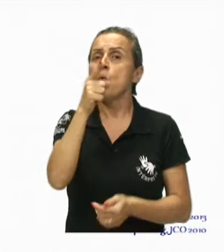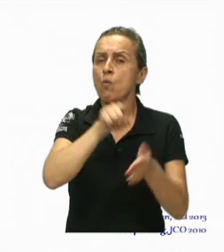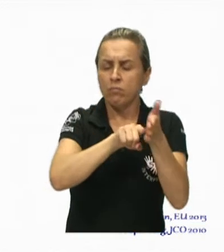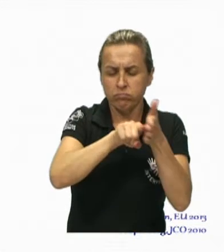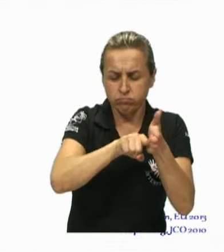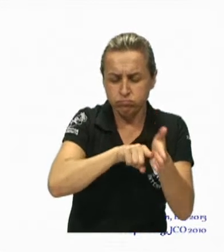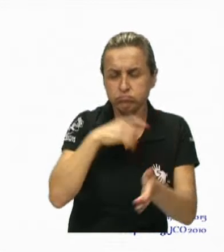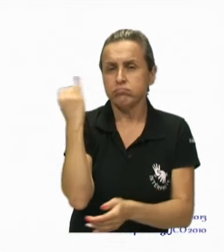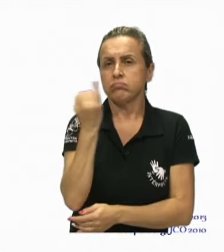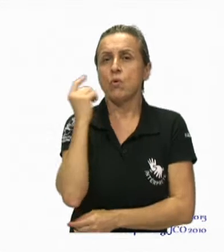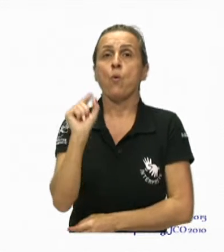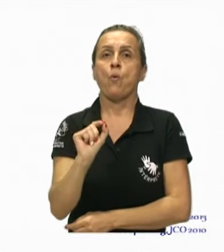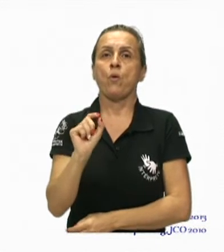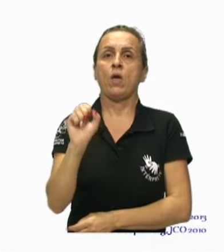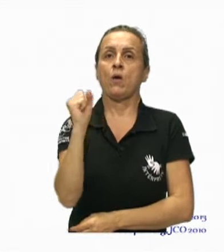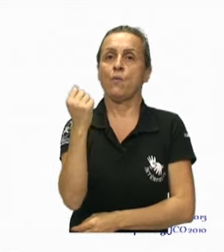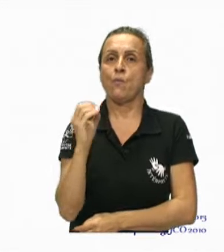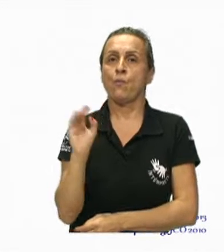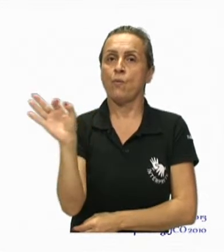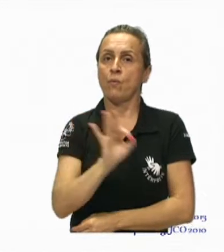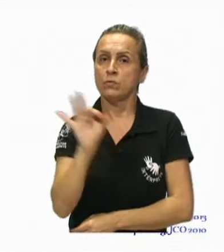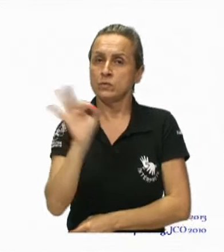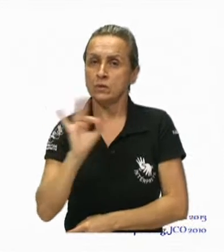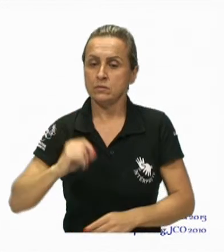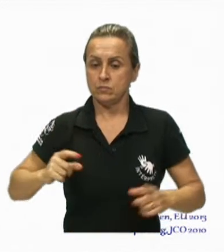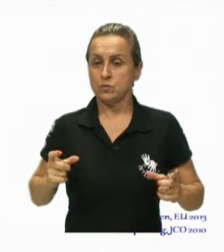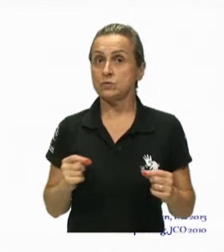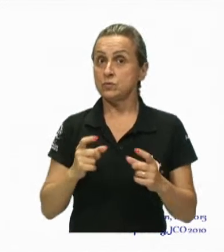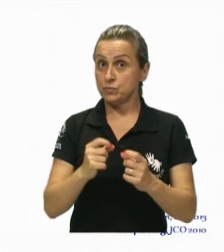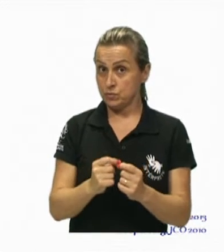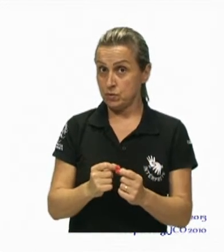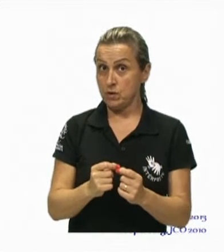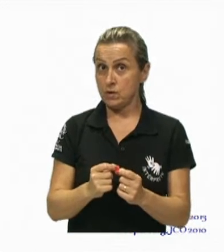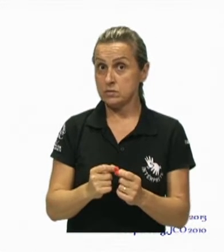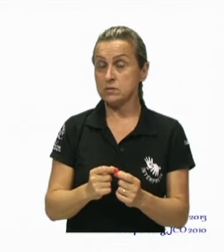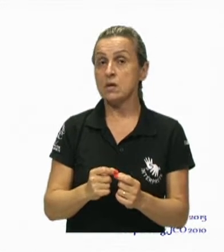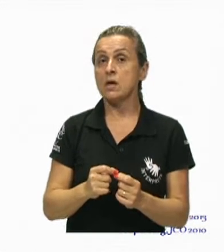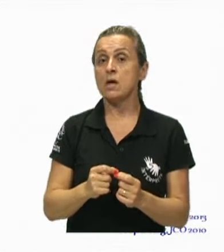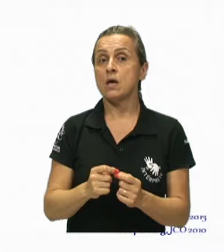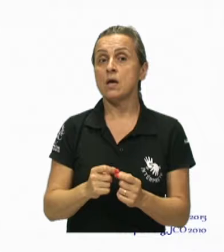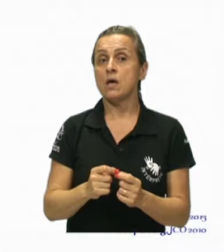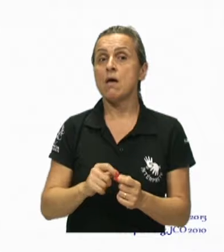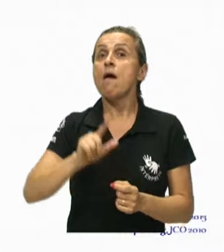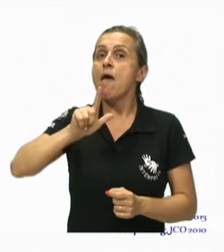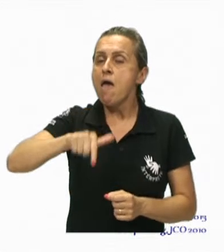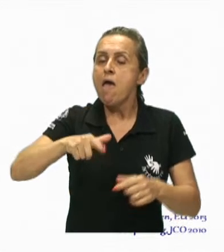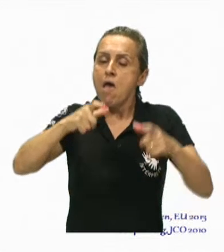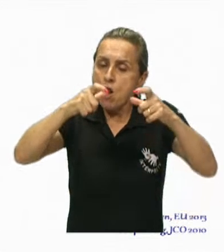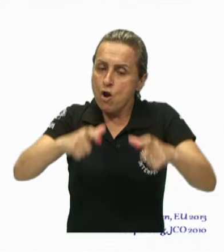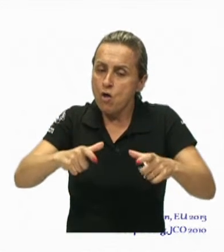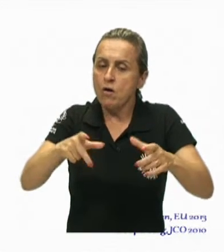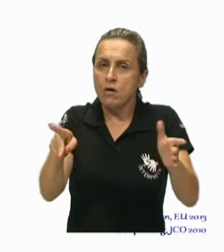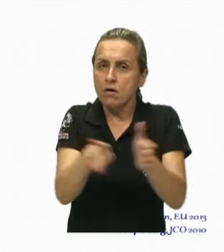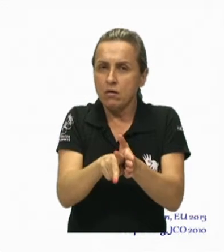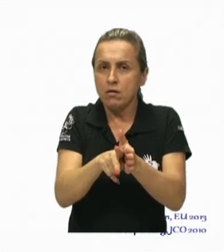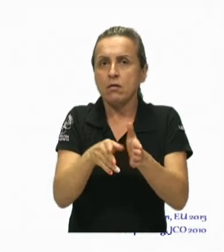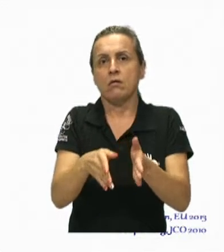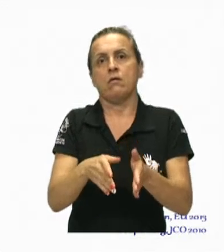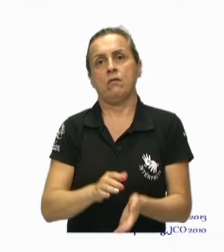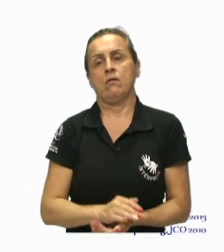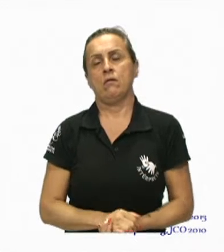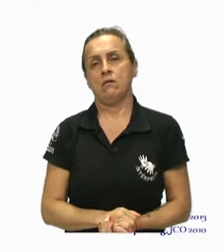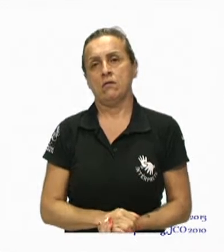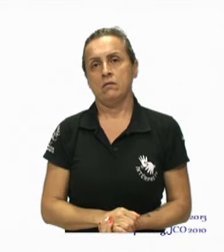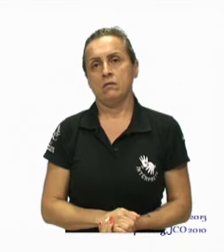que 80% dos cânceres de próstata são localmente localizados. Eles, na